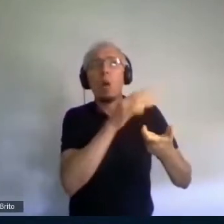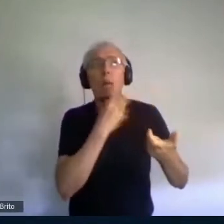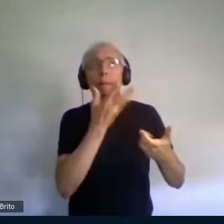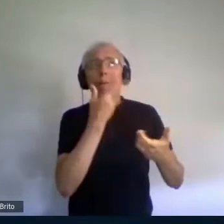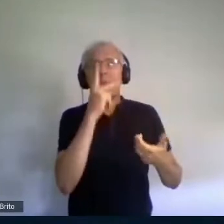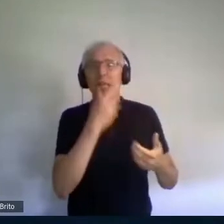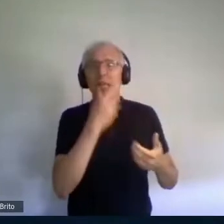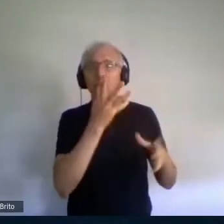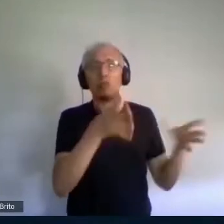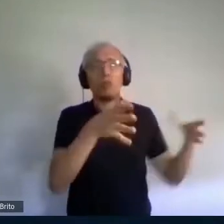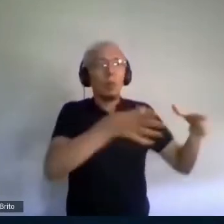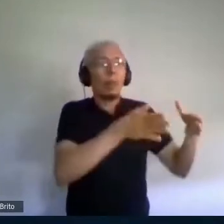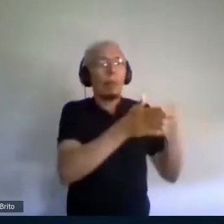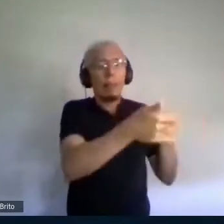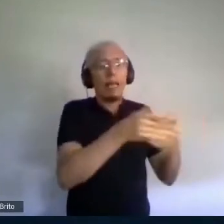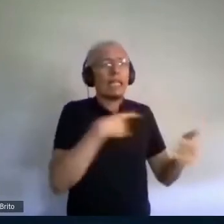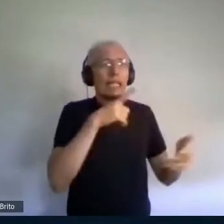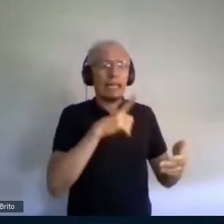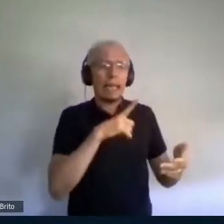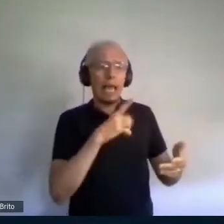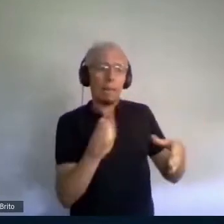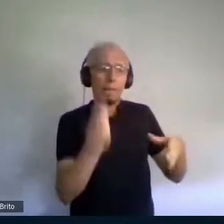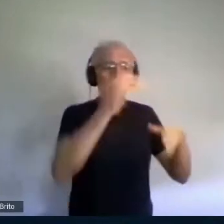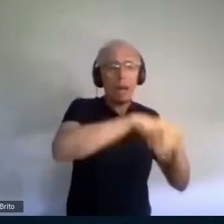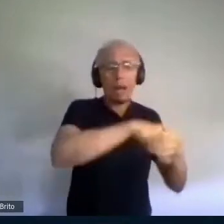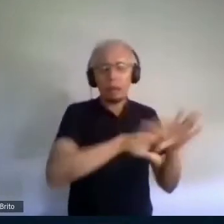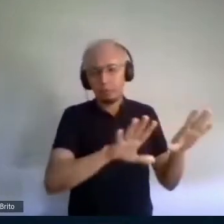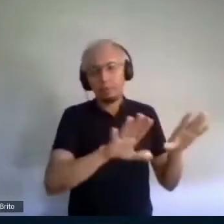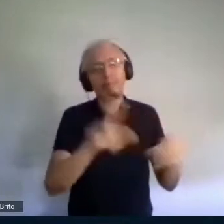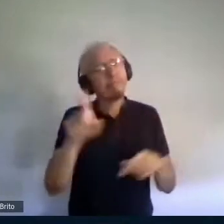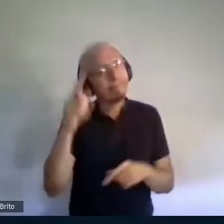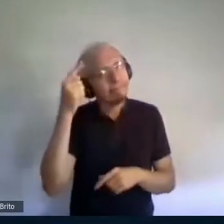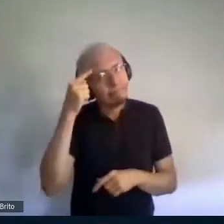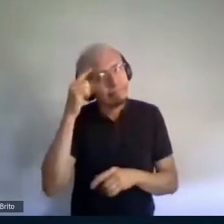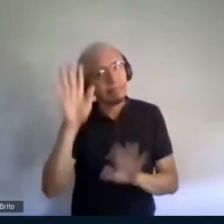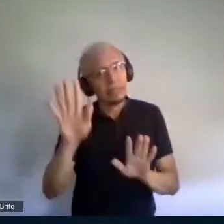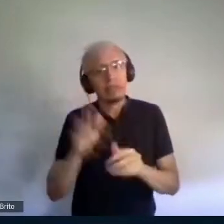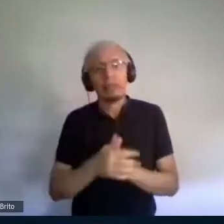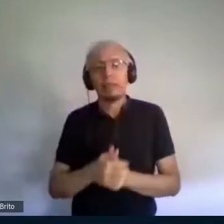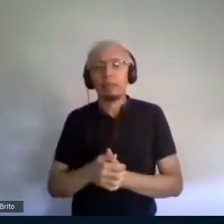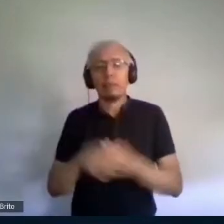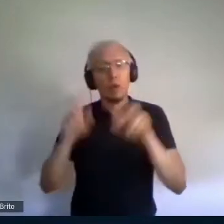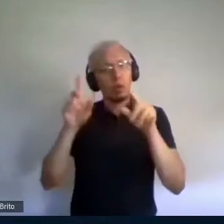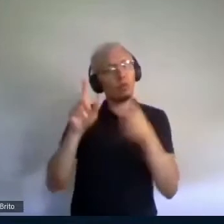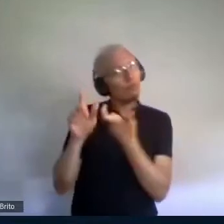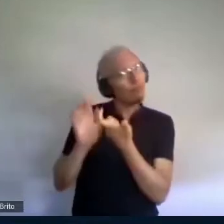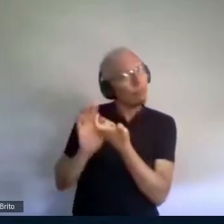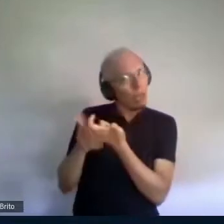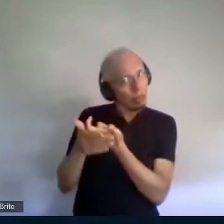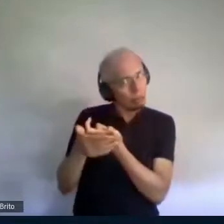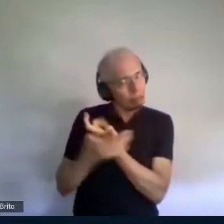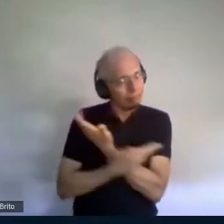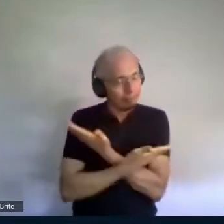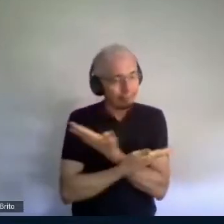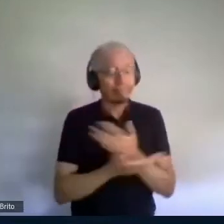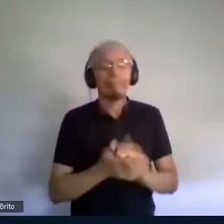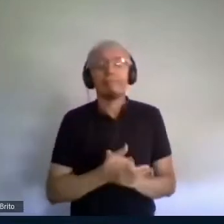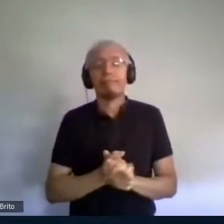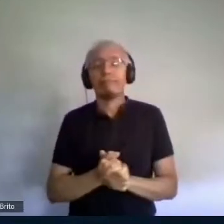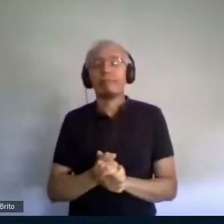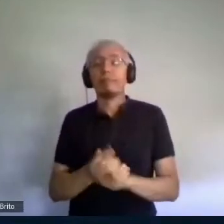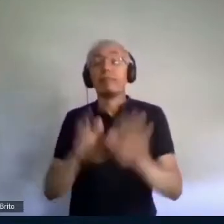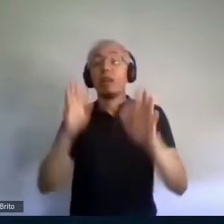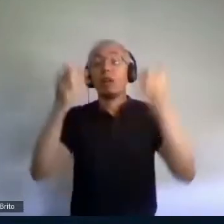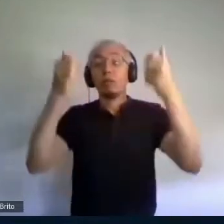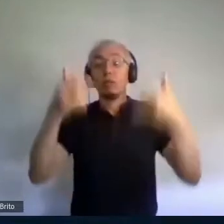né? Então, pensa sobre esse termo, tá? Tá. Só para você pensar. Sobre os